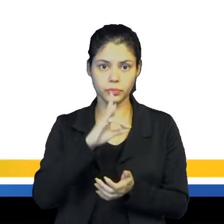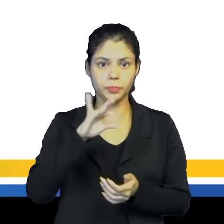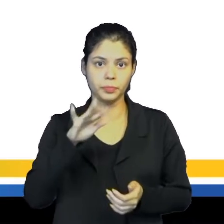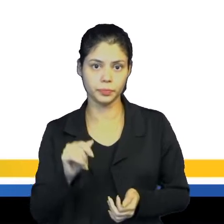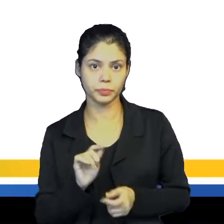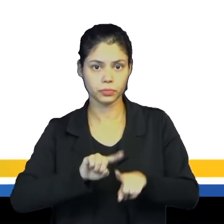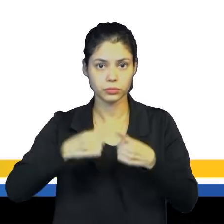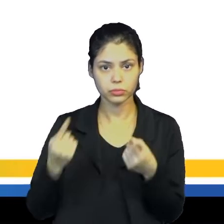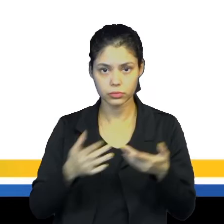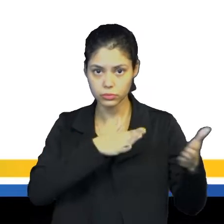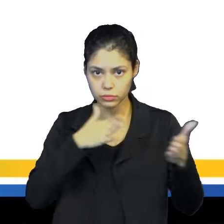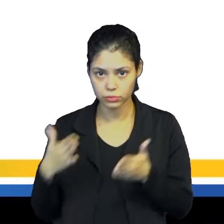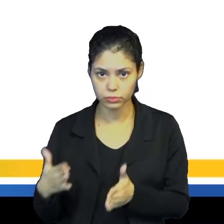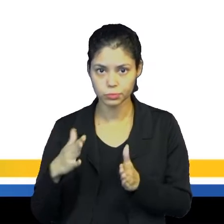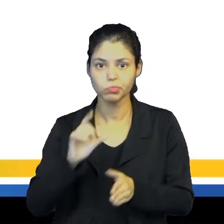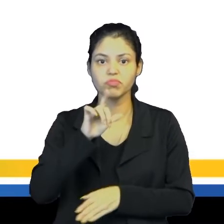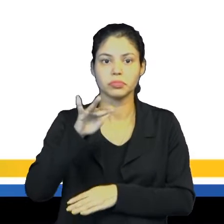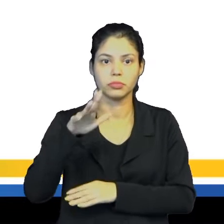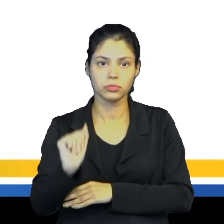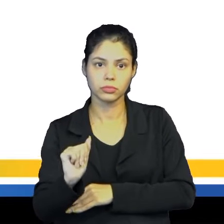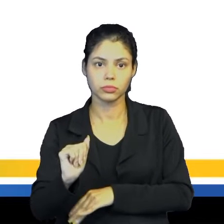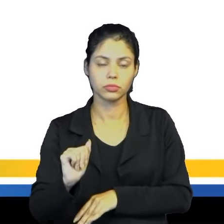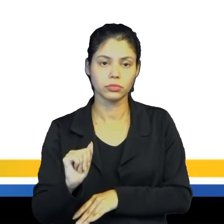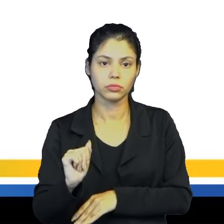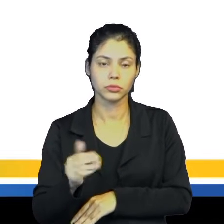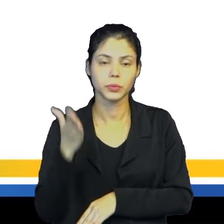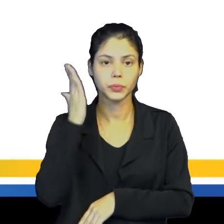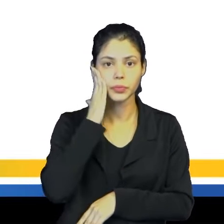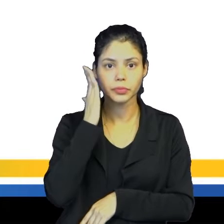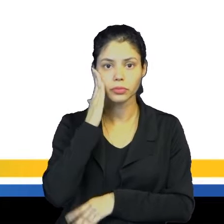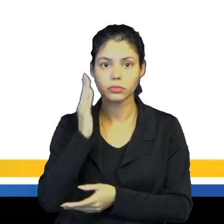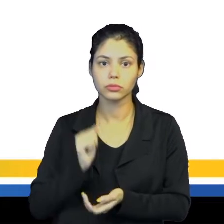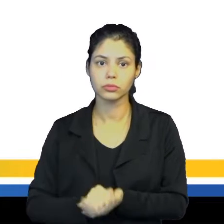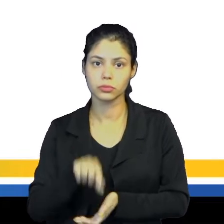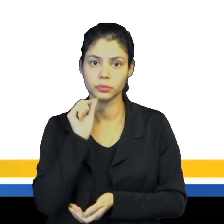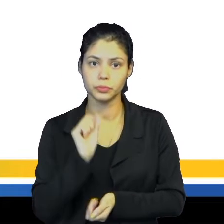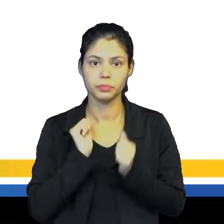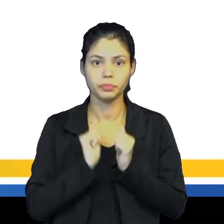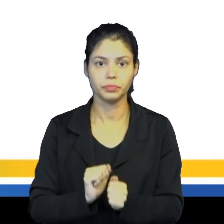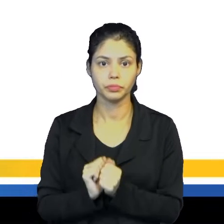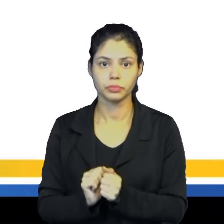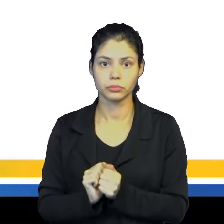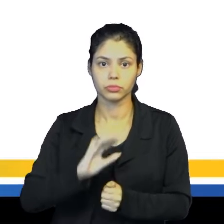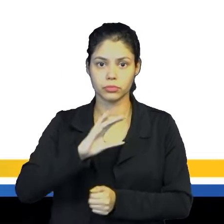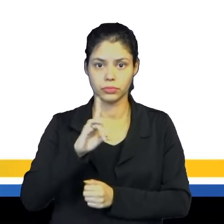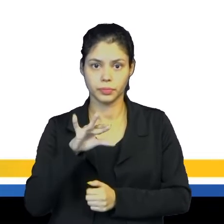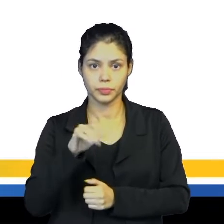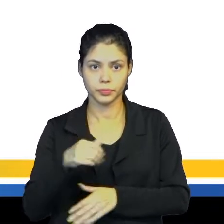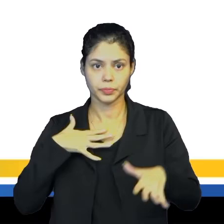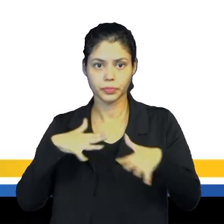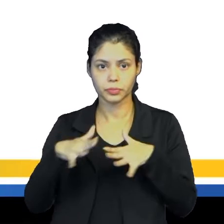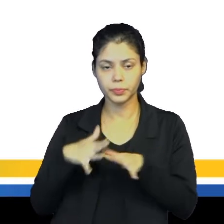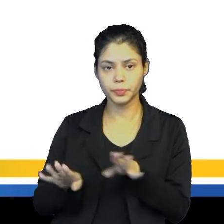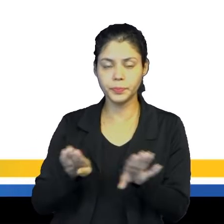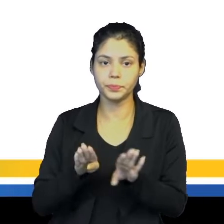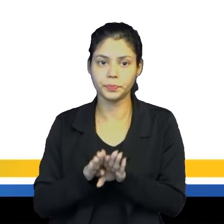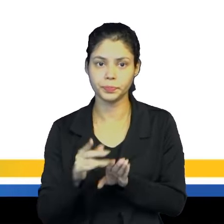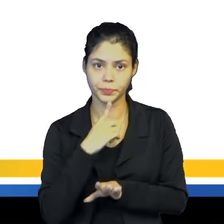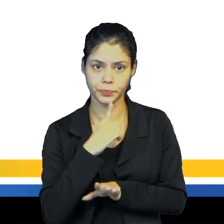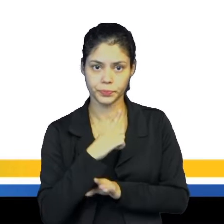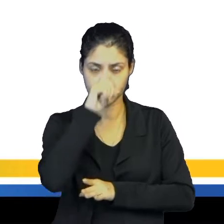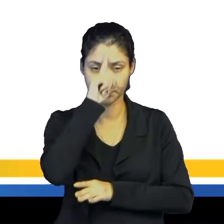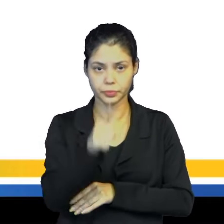porém, passou, né, de lealdade para o entendimento de que eles podiam ser emancipados, né, e esses movimentos